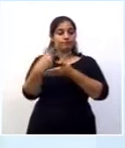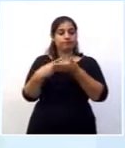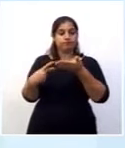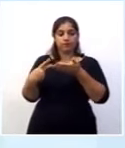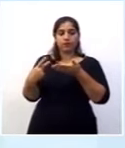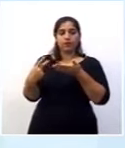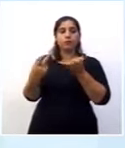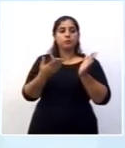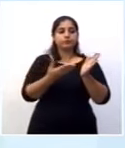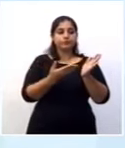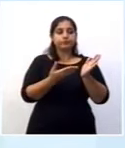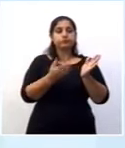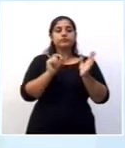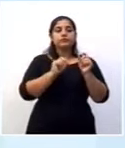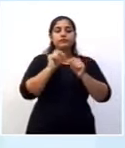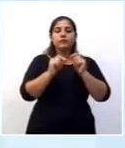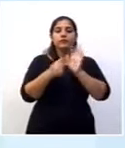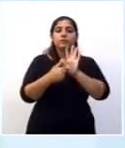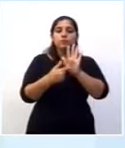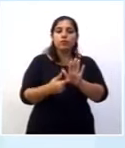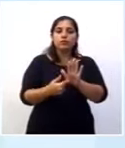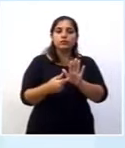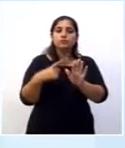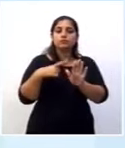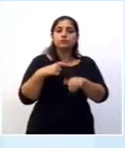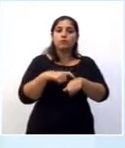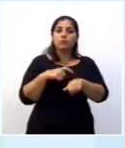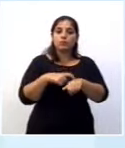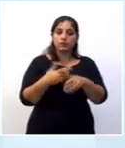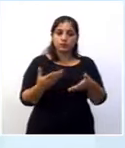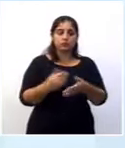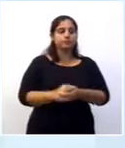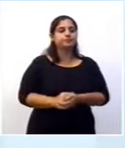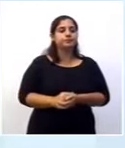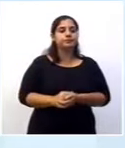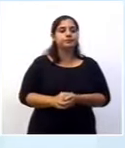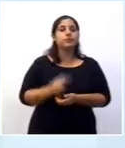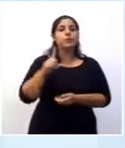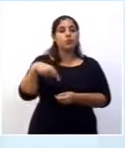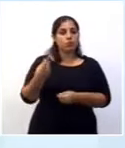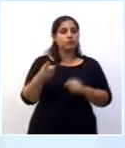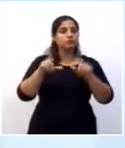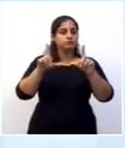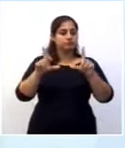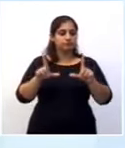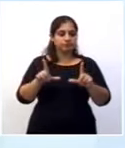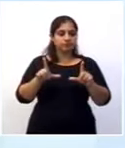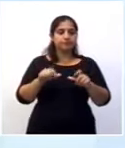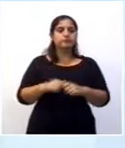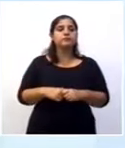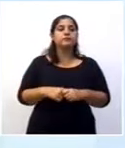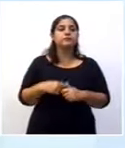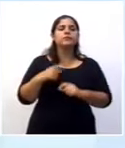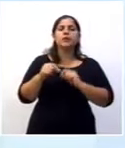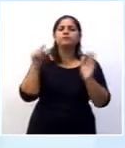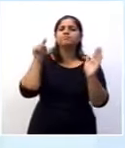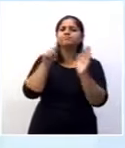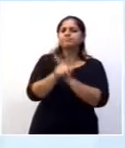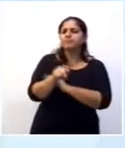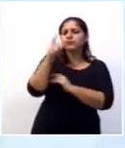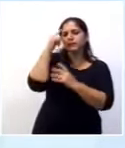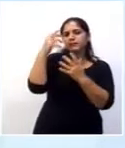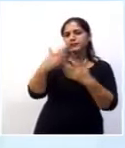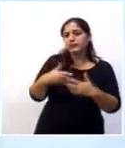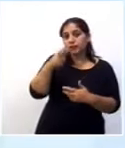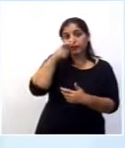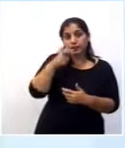para ilustrar esse nosso momento. E no nosso próximo slide, nós temos um questionamento